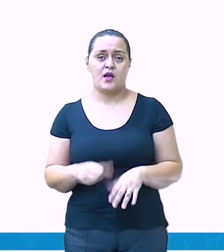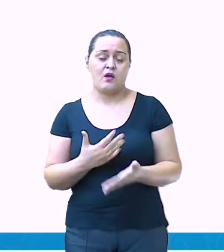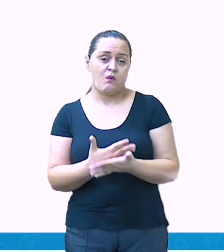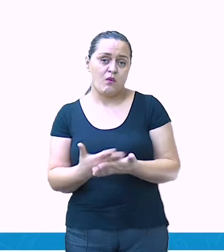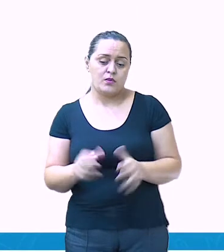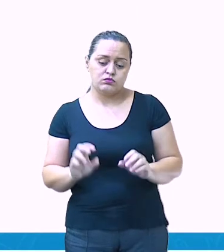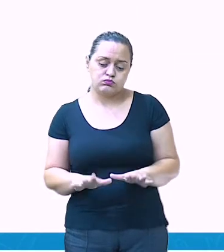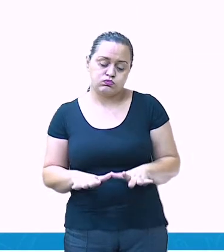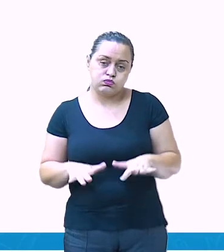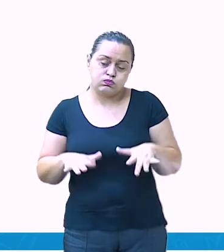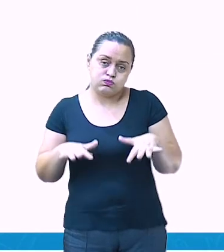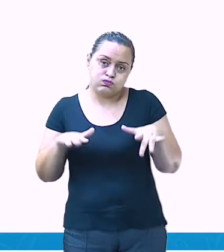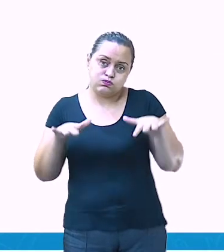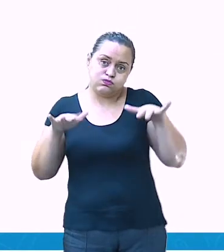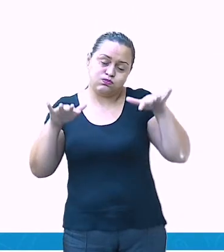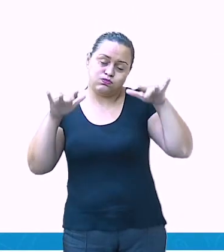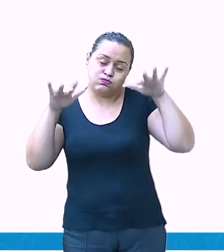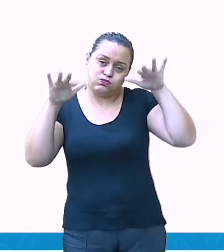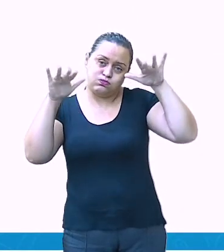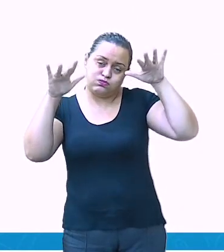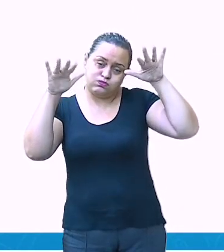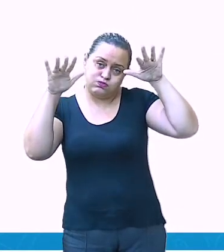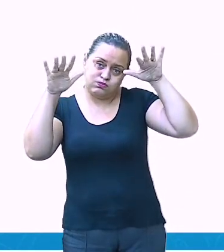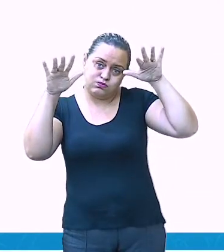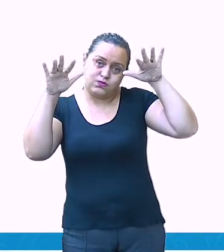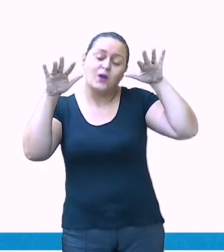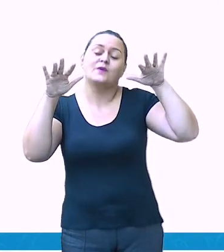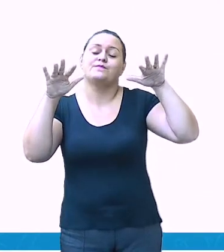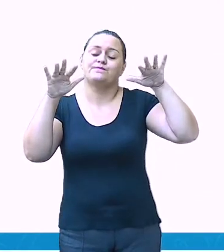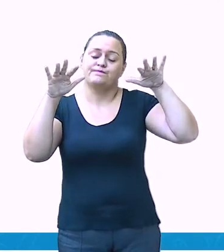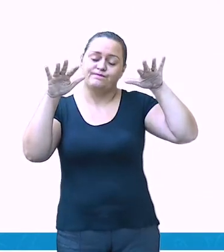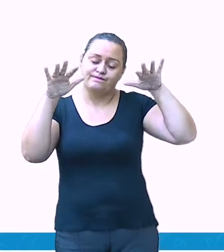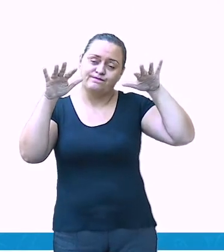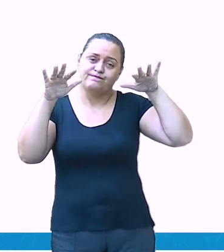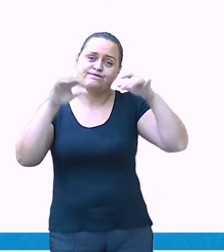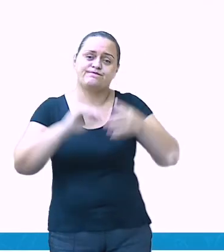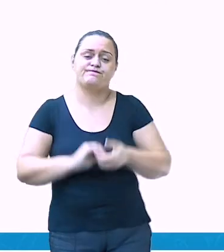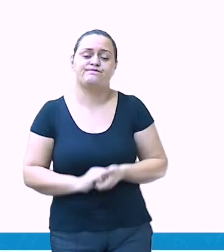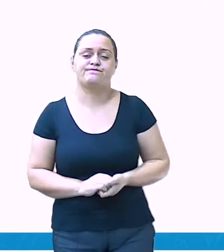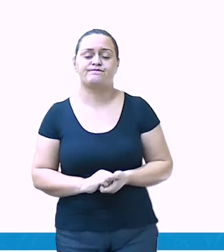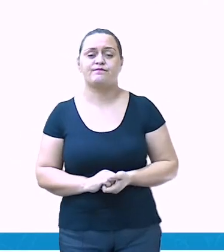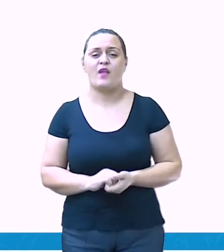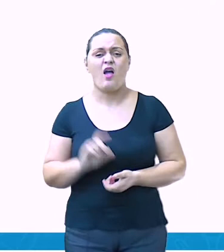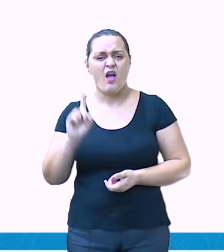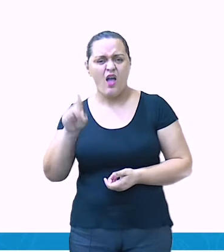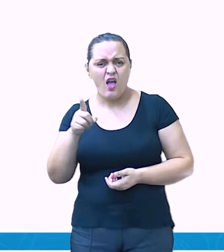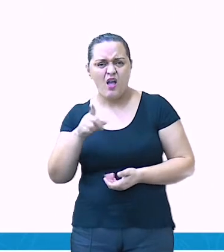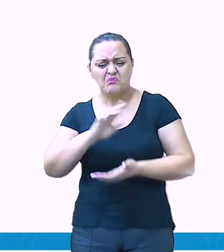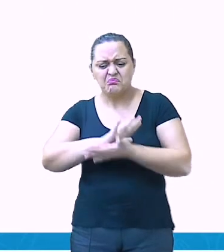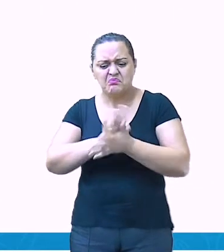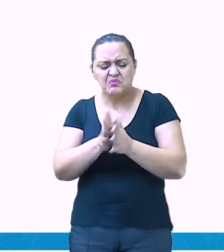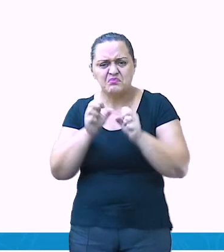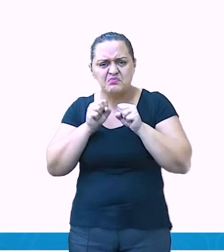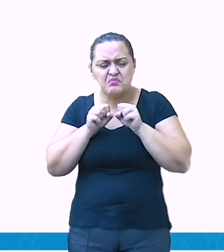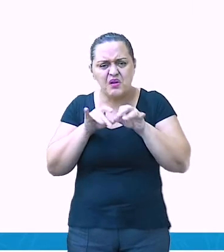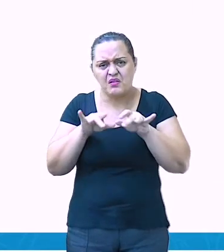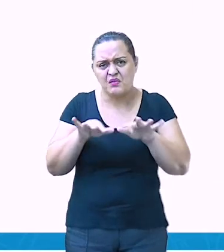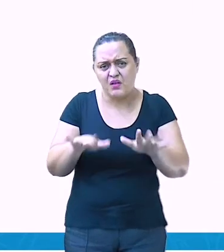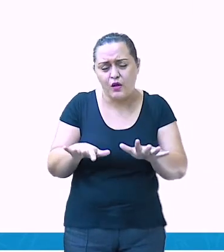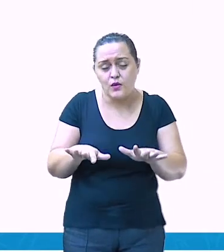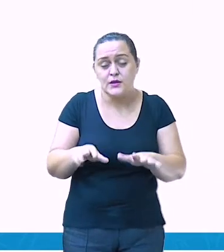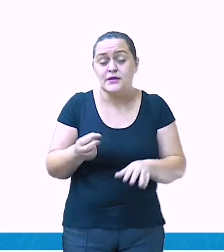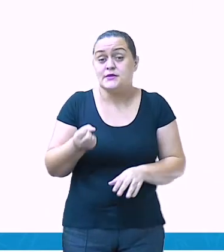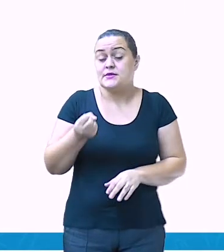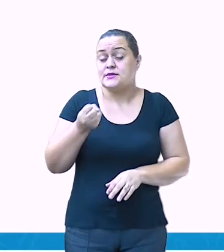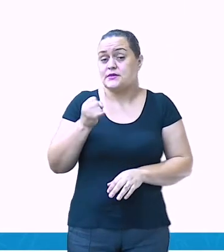enchente é um desastre natural? Quando este fenômeno